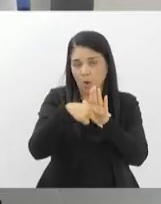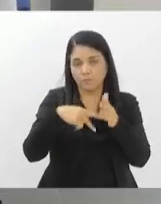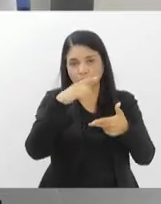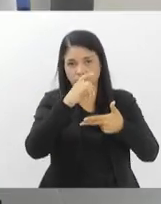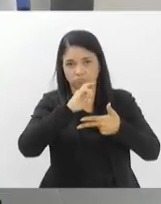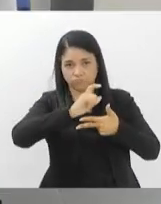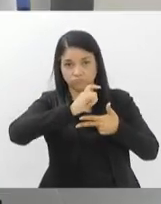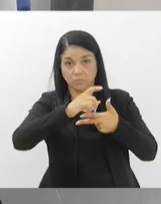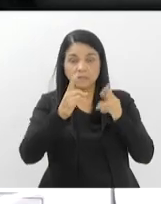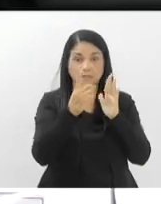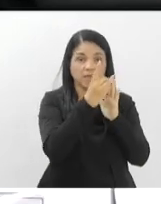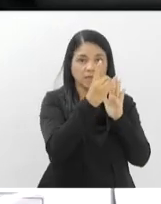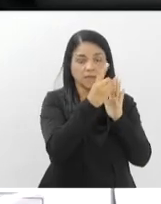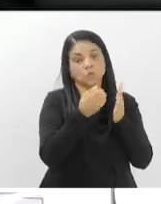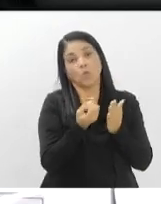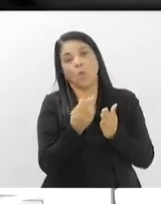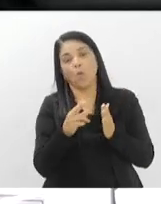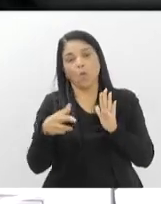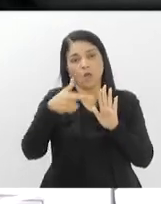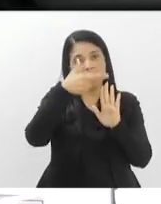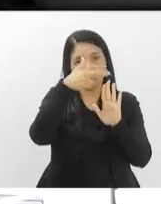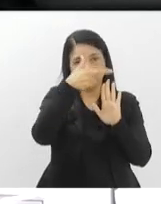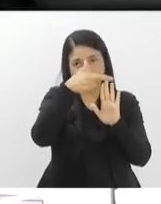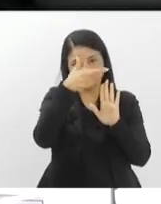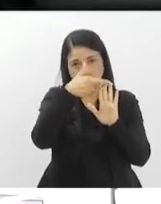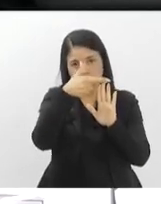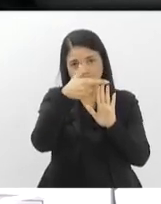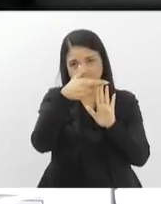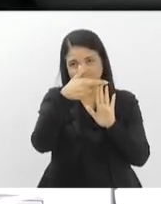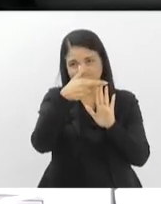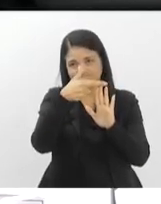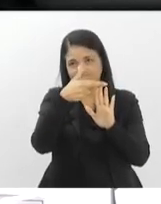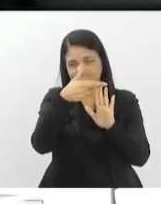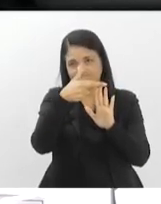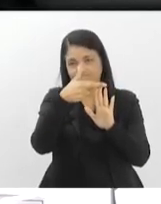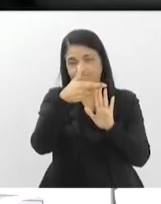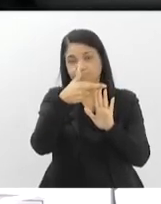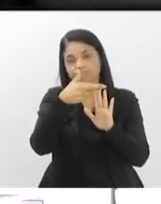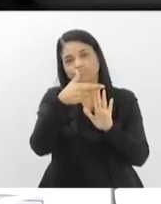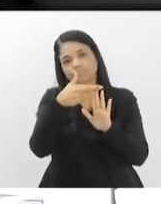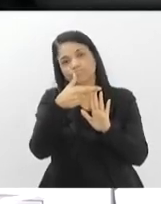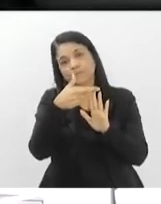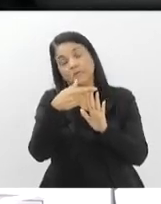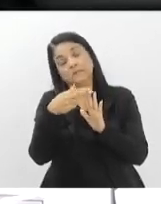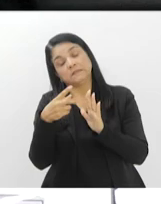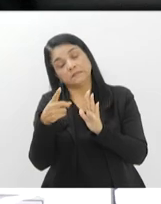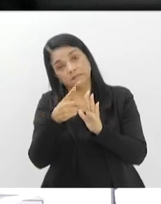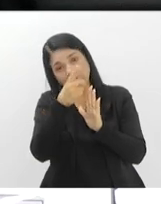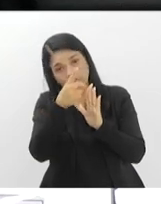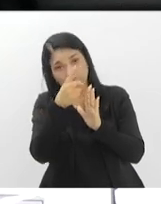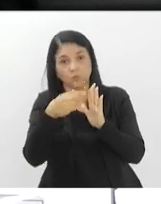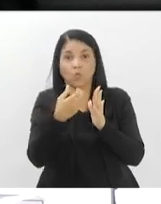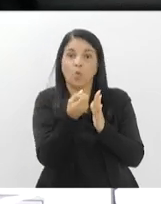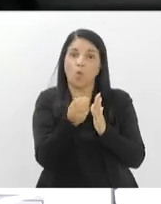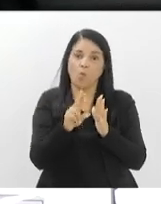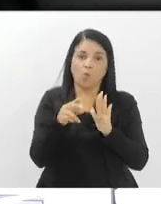ou resolução. Então, não, só isso não resolve. Perfeito. É decreto ou resolução. Então, quer